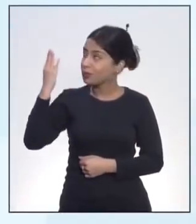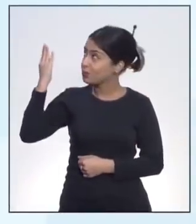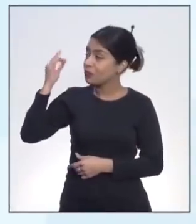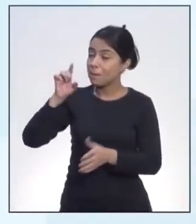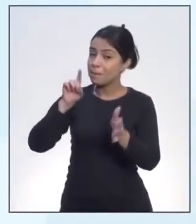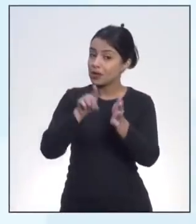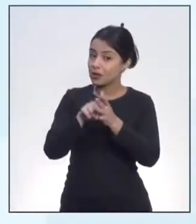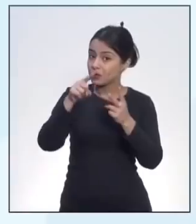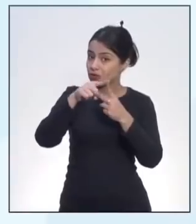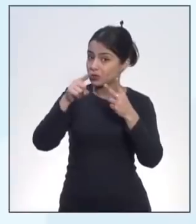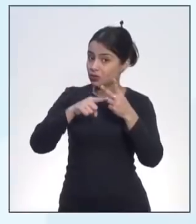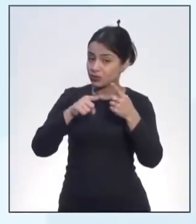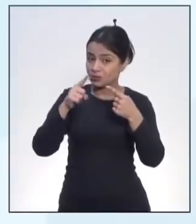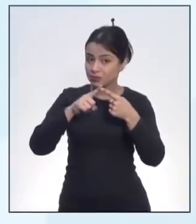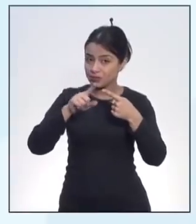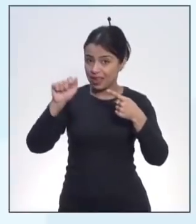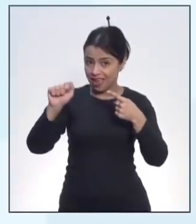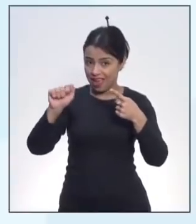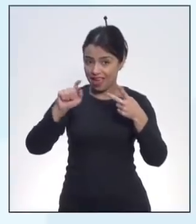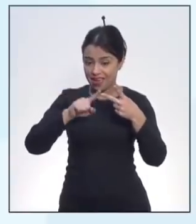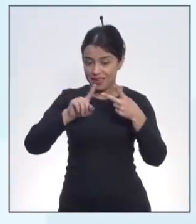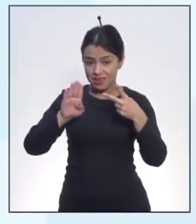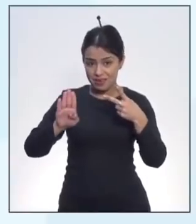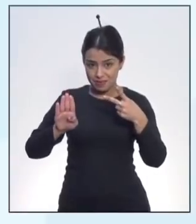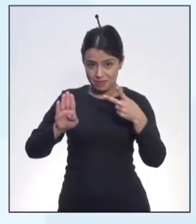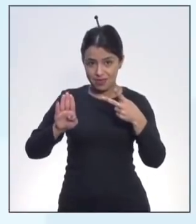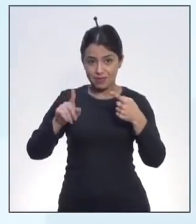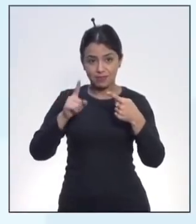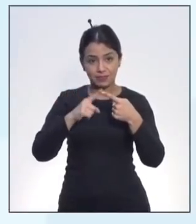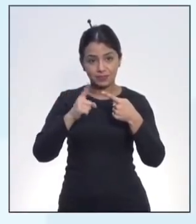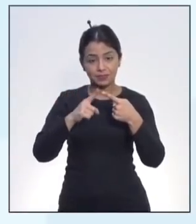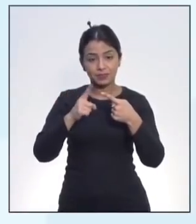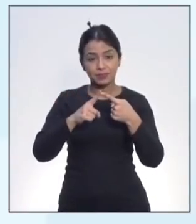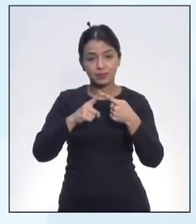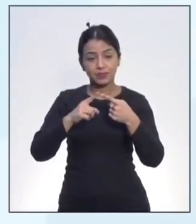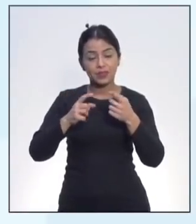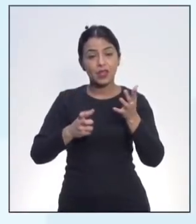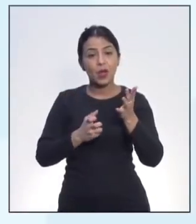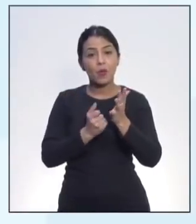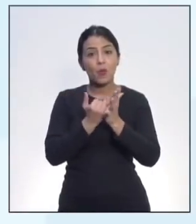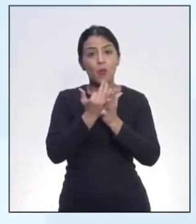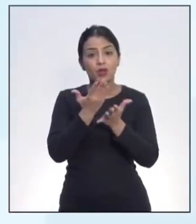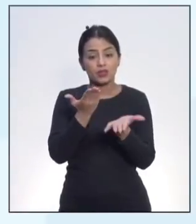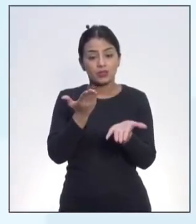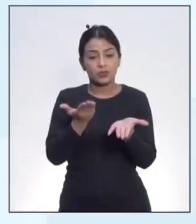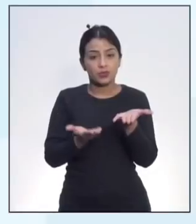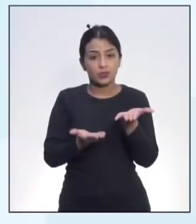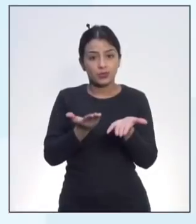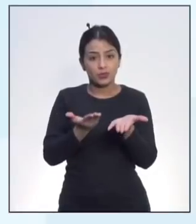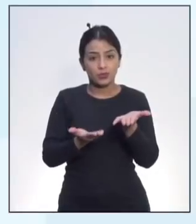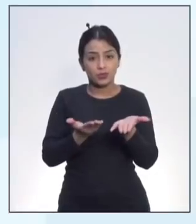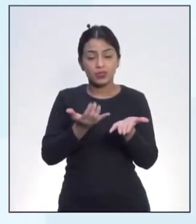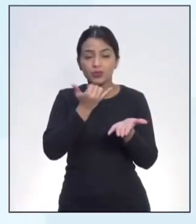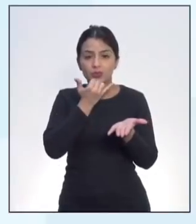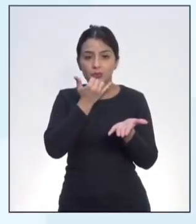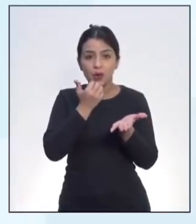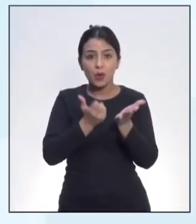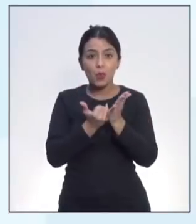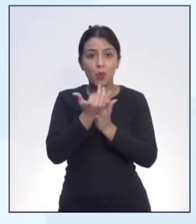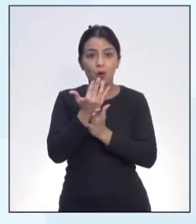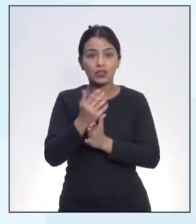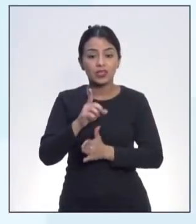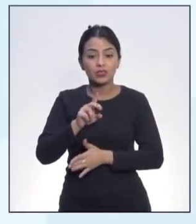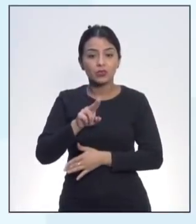perguntinhas ali. Alternativa A, né? Questionamento A. Quantas dúzias de ovos um brasileiro consumiu em